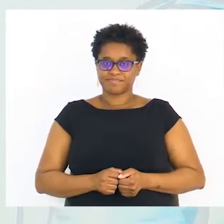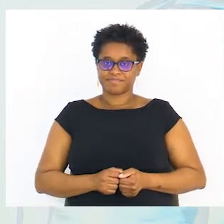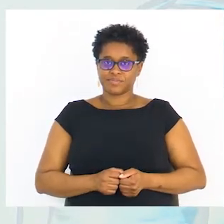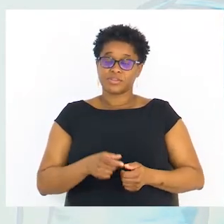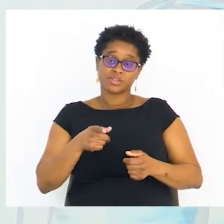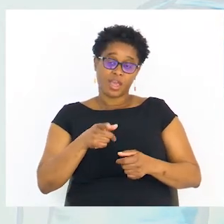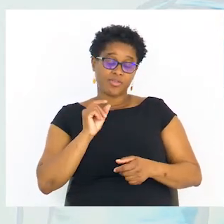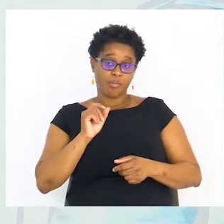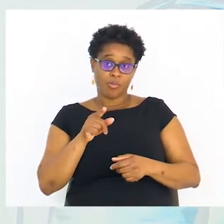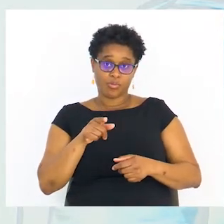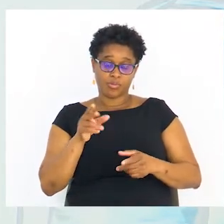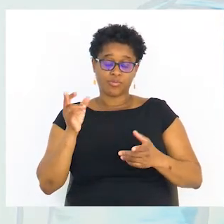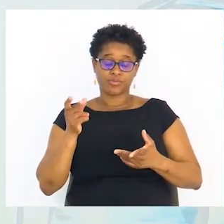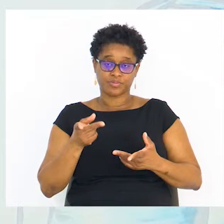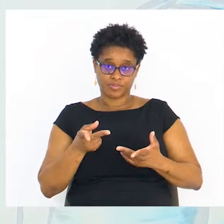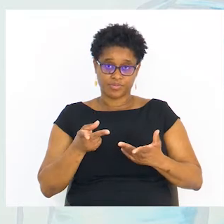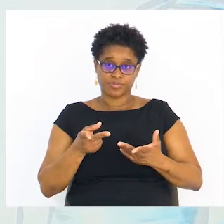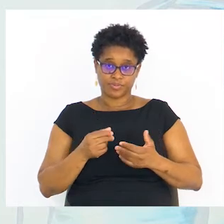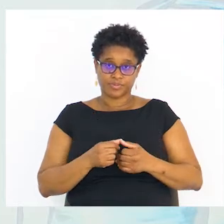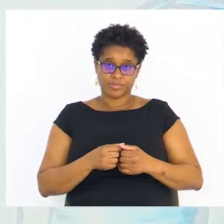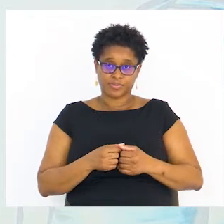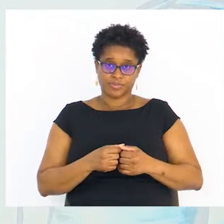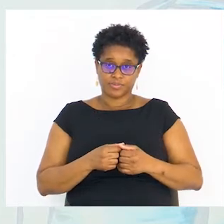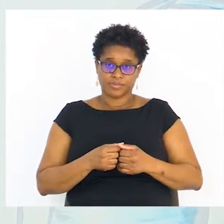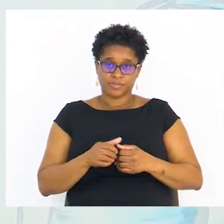Chegando a esse ponto,